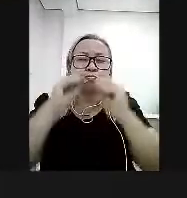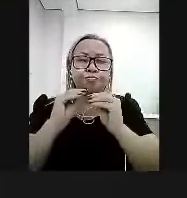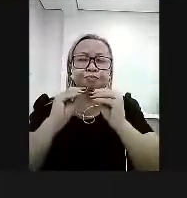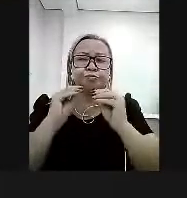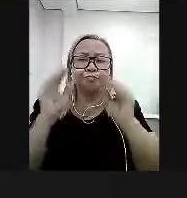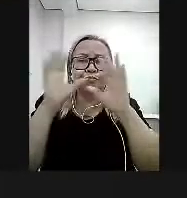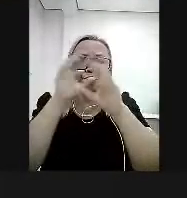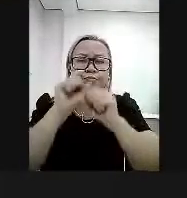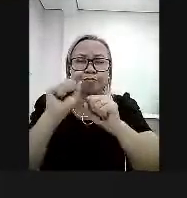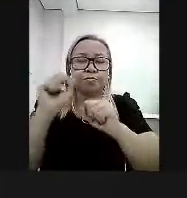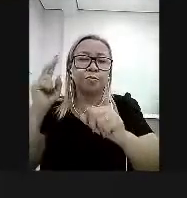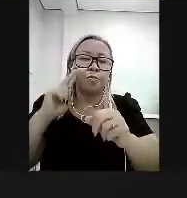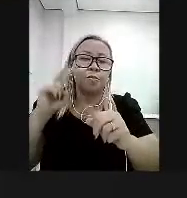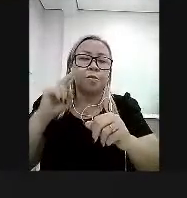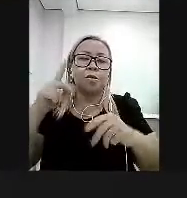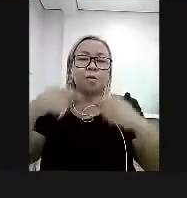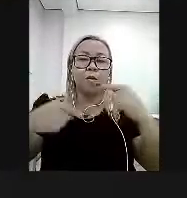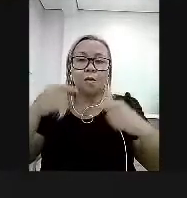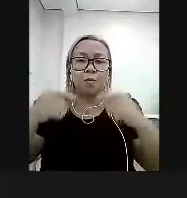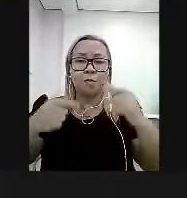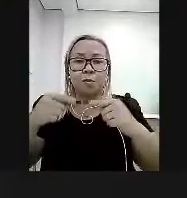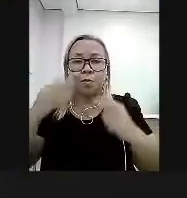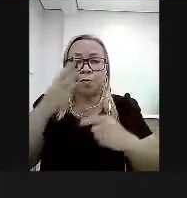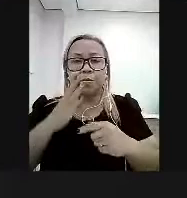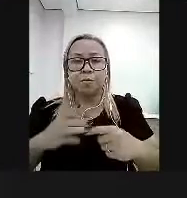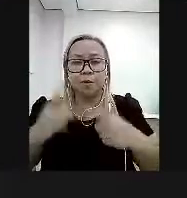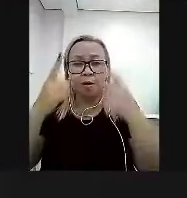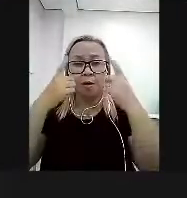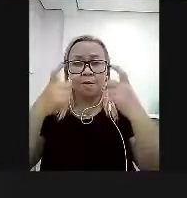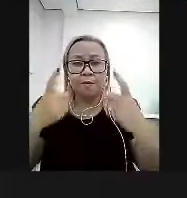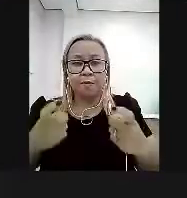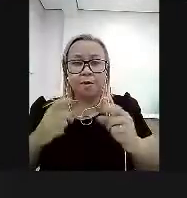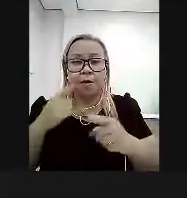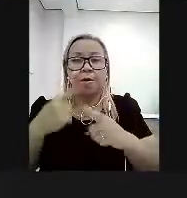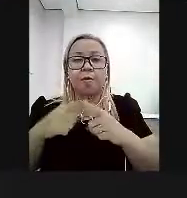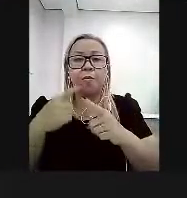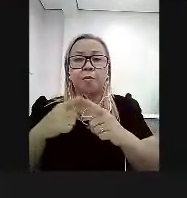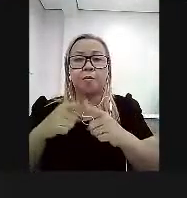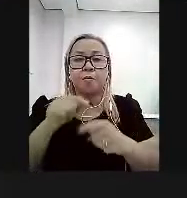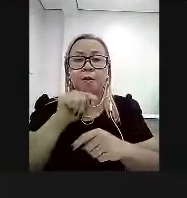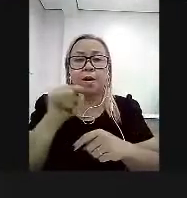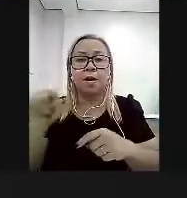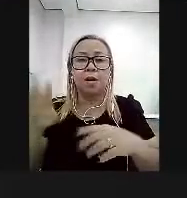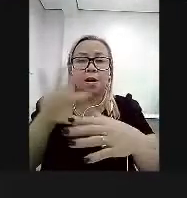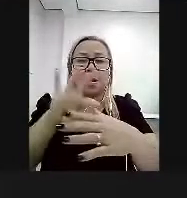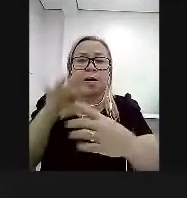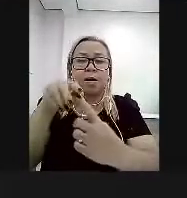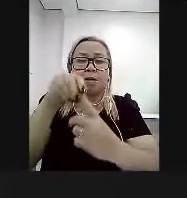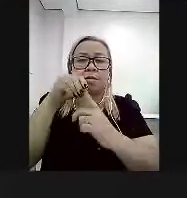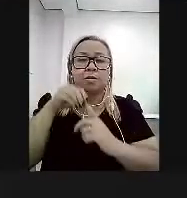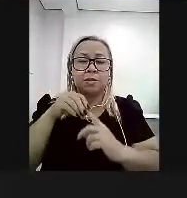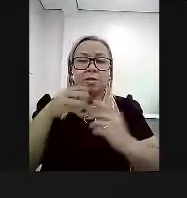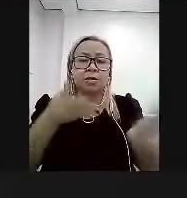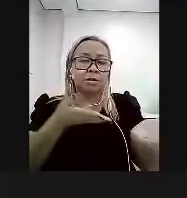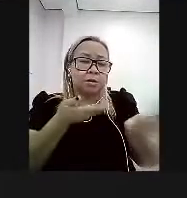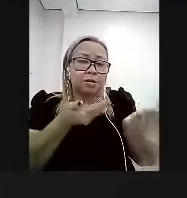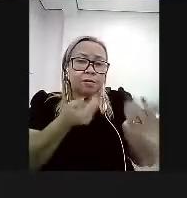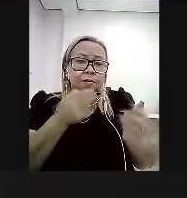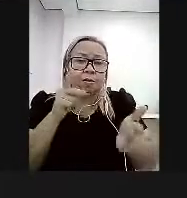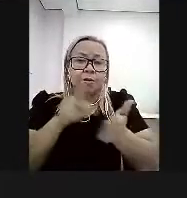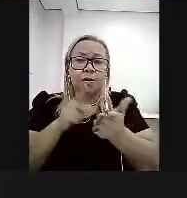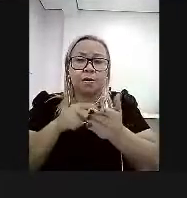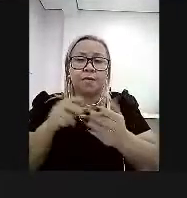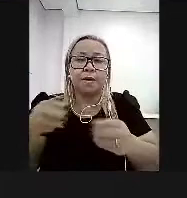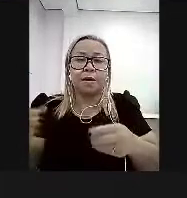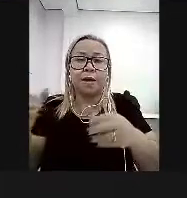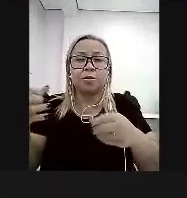história política brasileira, muito violento, porque essas lideranças, essa juventude, na verdade